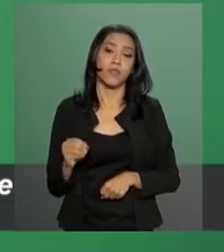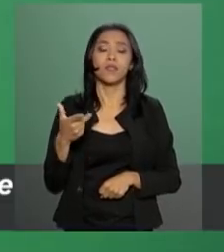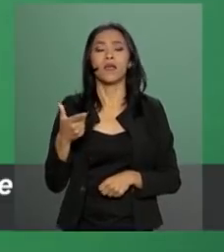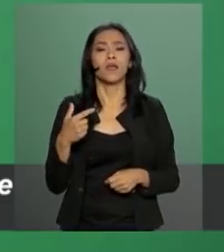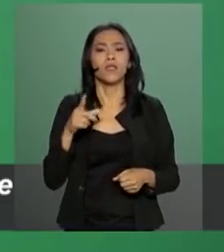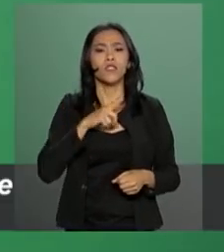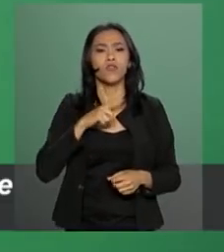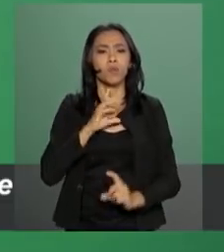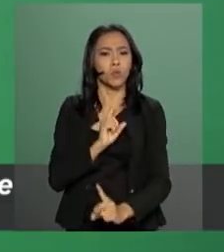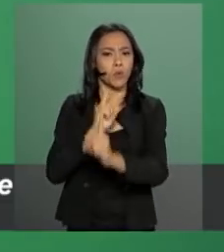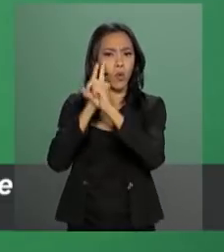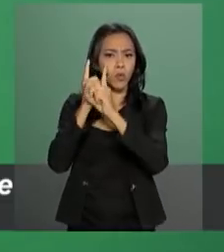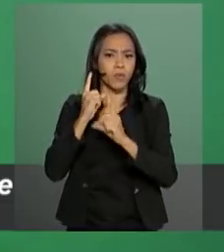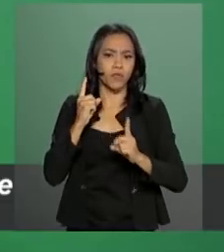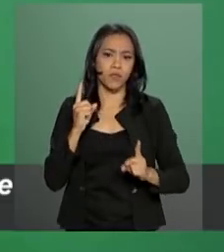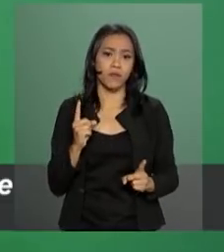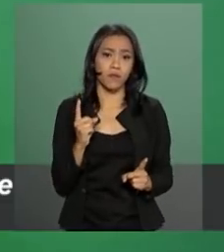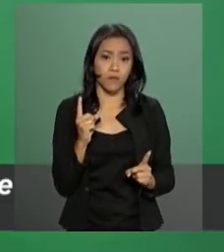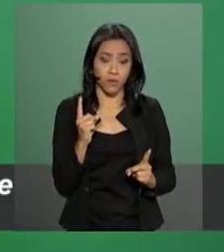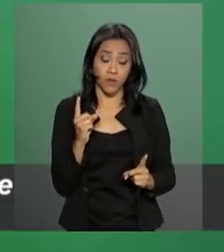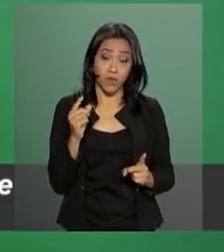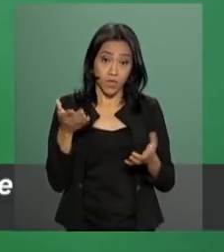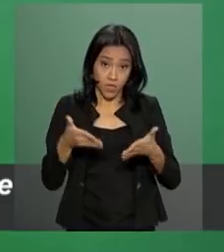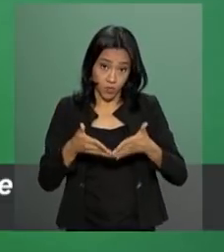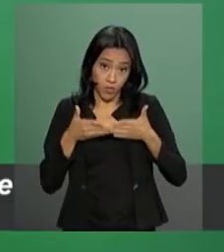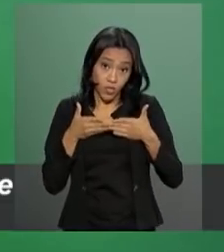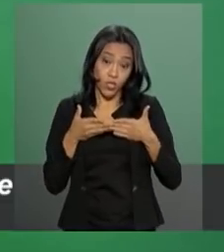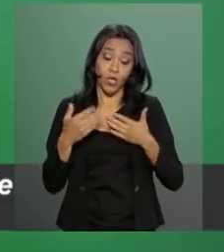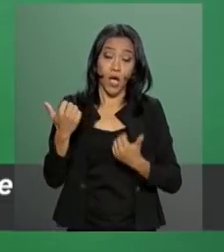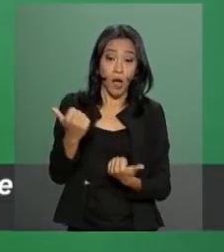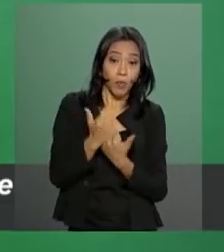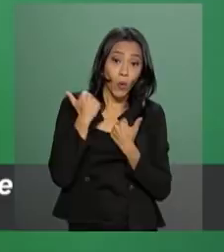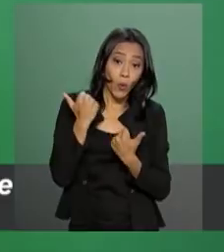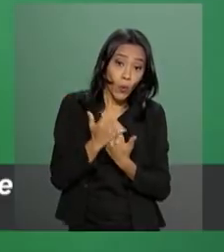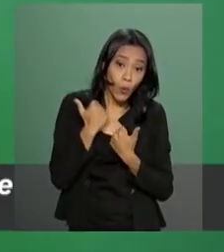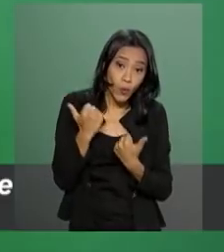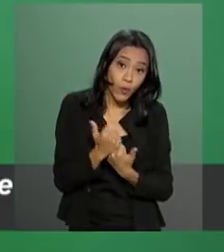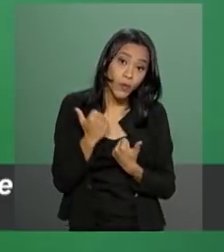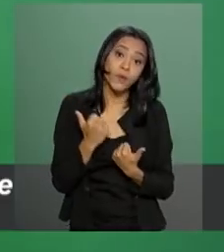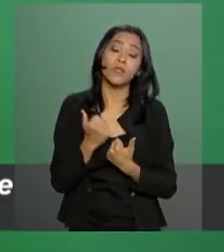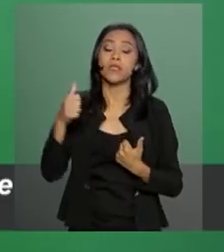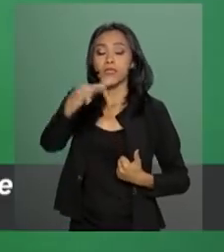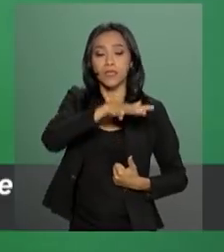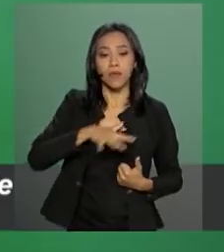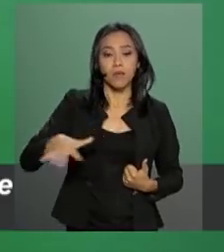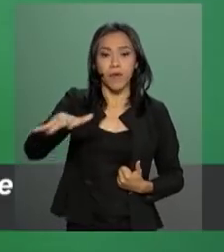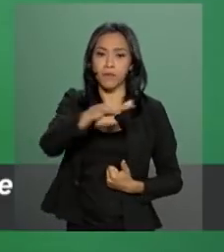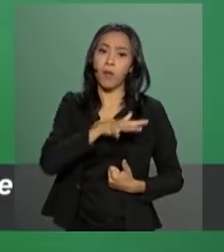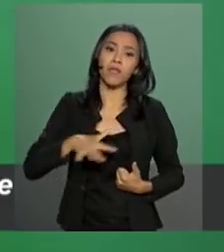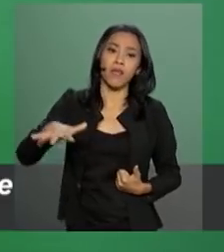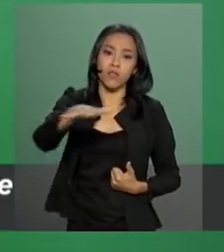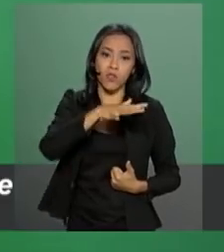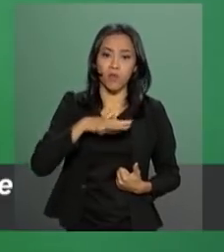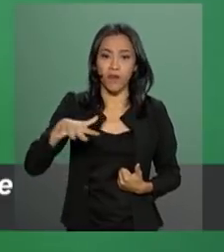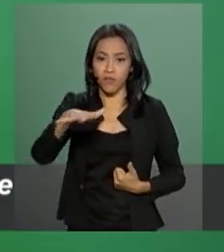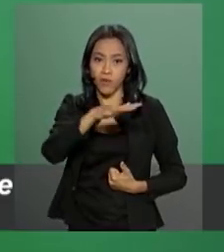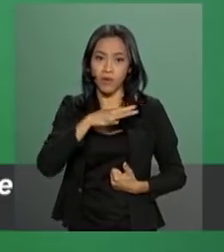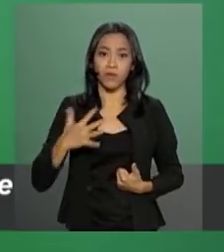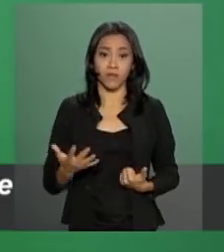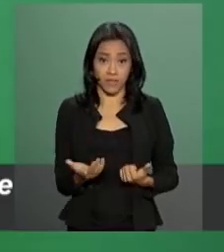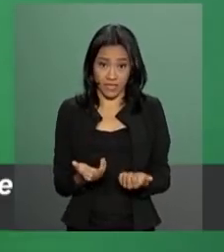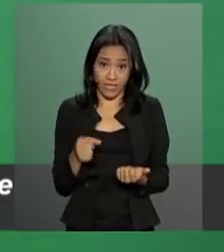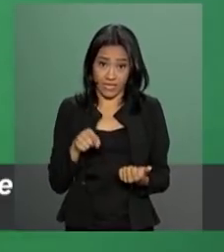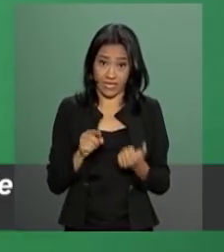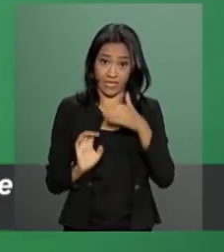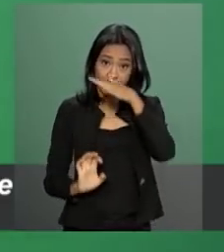para pedir o auxílio do setor do agronegócio brasileiro e particularmente da